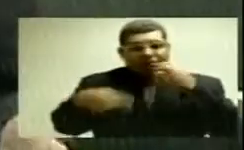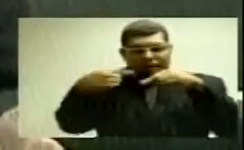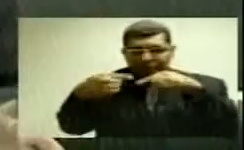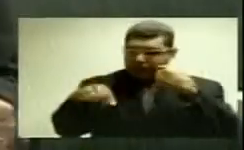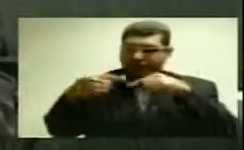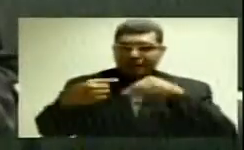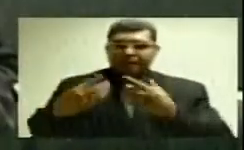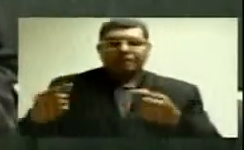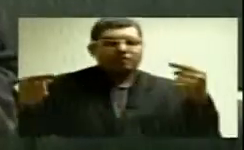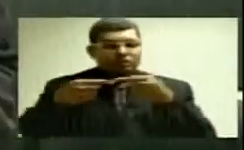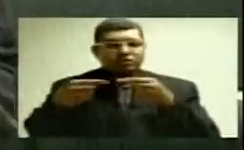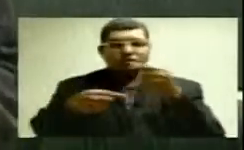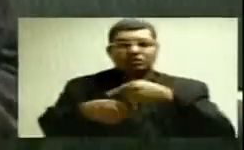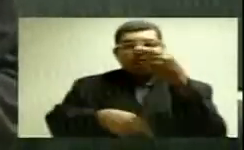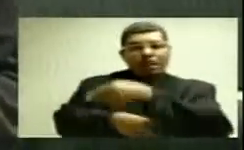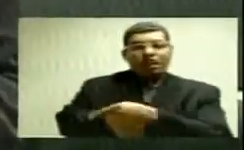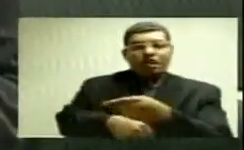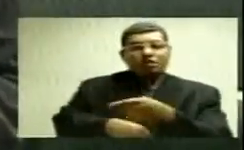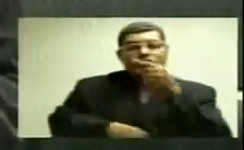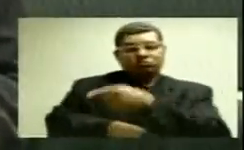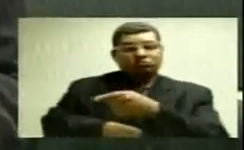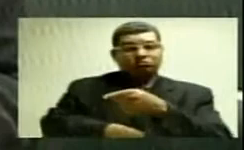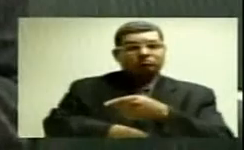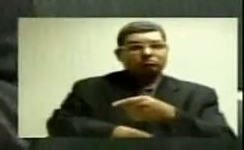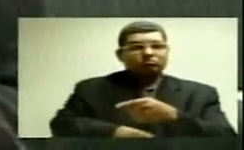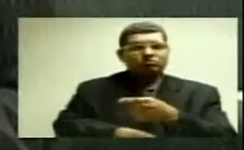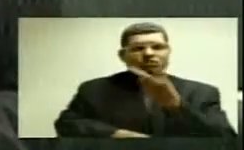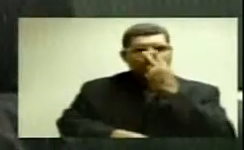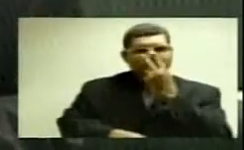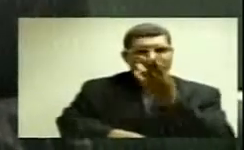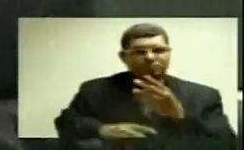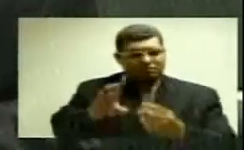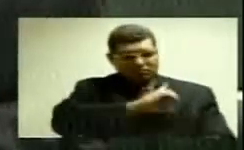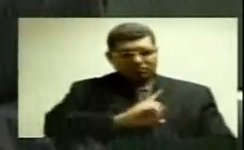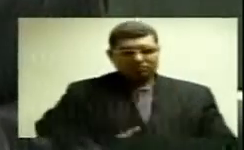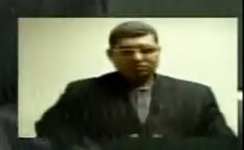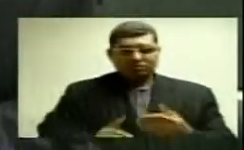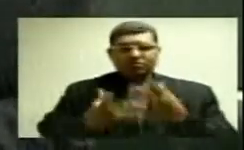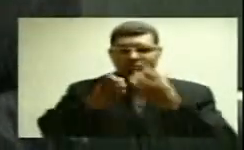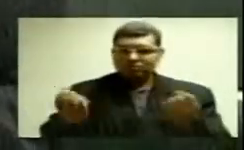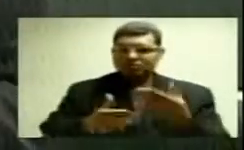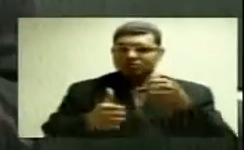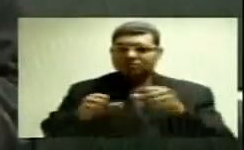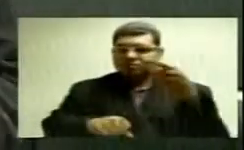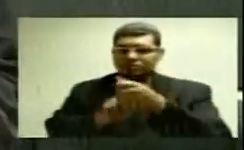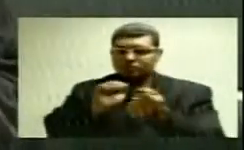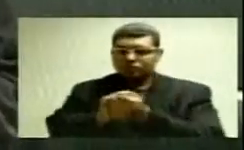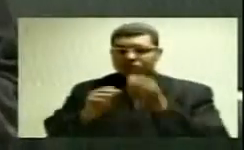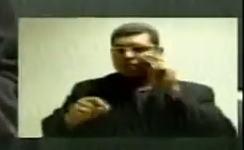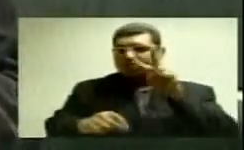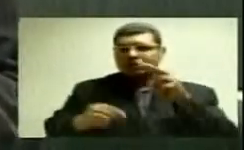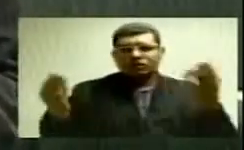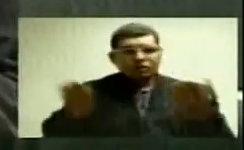discursos, mas a decisão está lá com eles. E me parece que o deputado Chico Preto, ao afirmar que estará lá